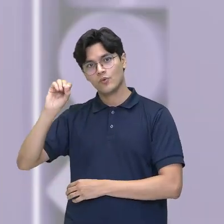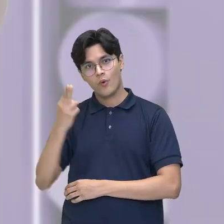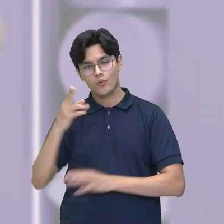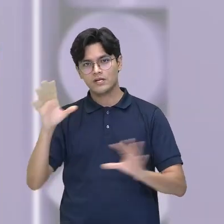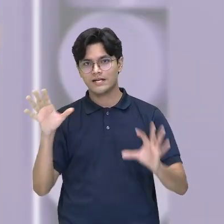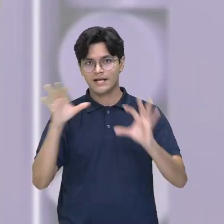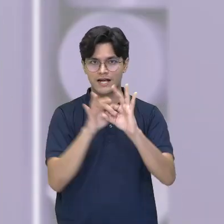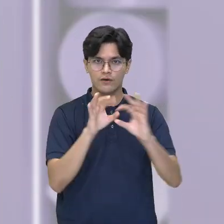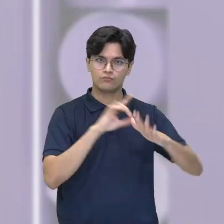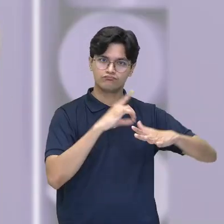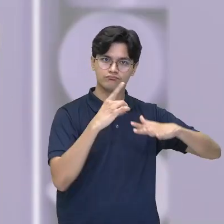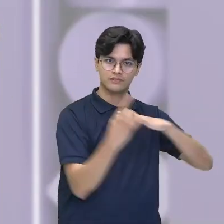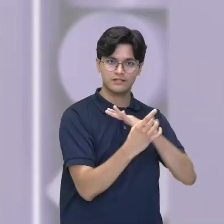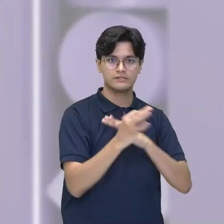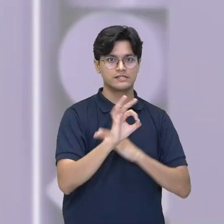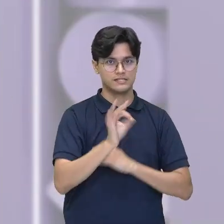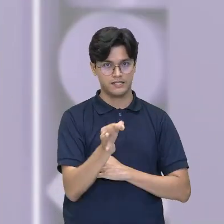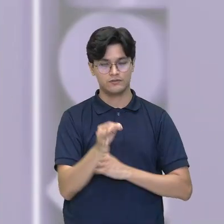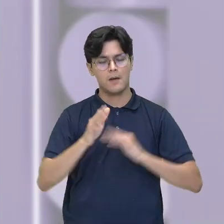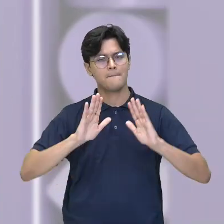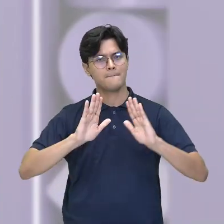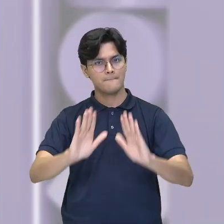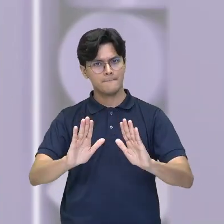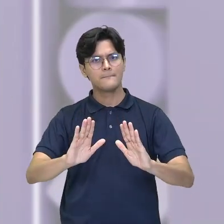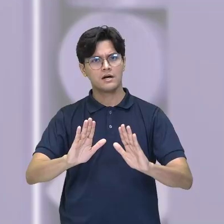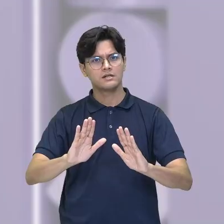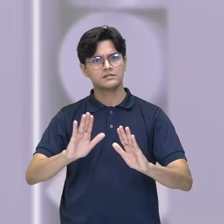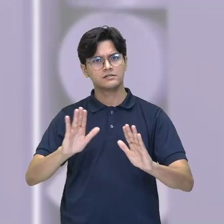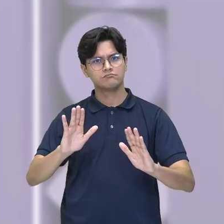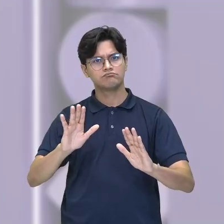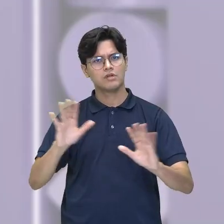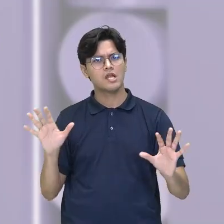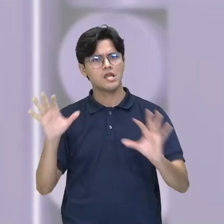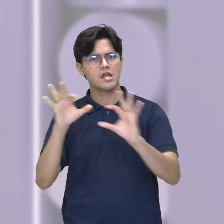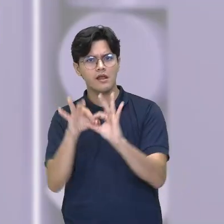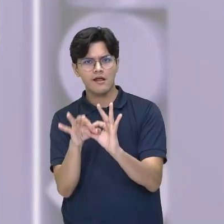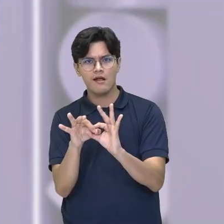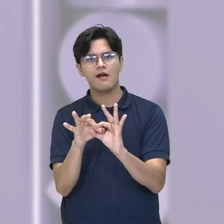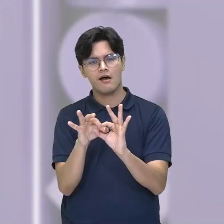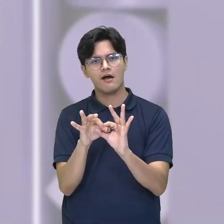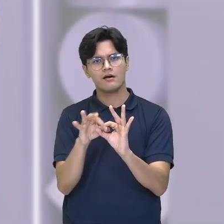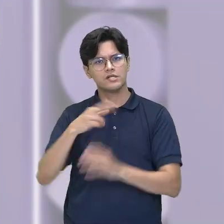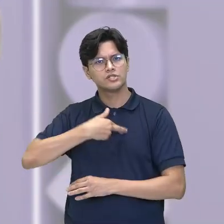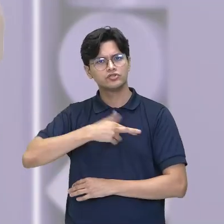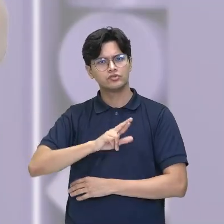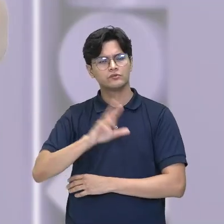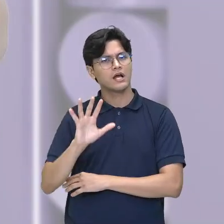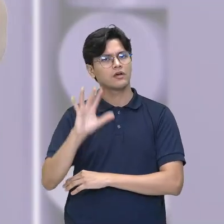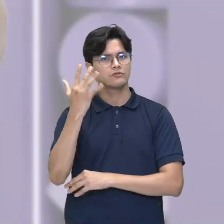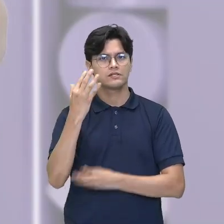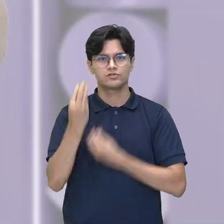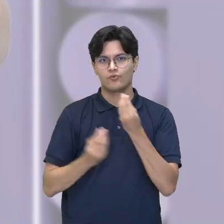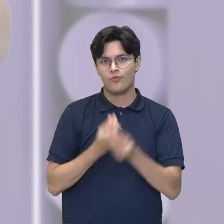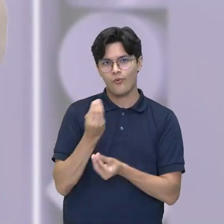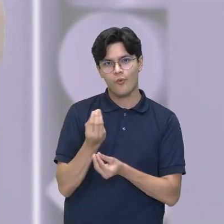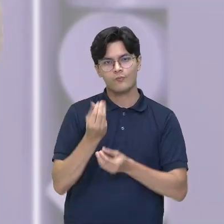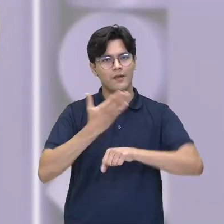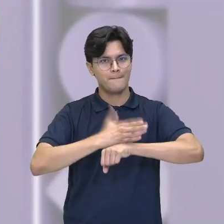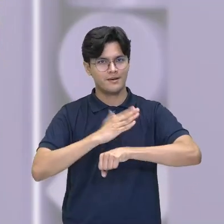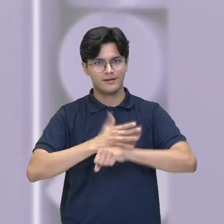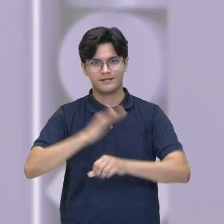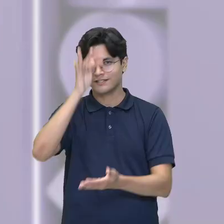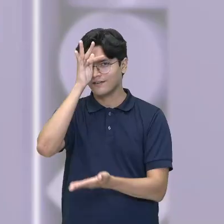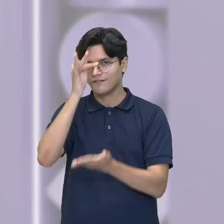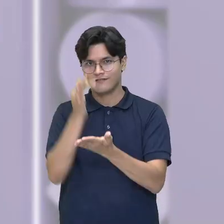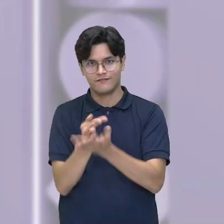essa religação acontece mediante o exercício de fé de